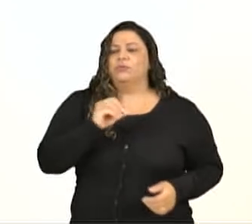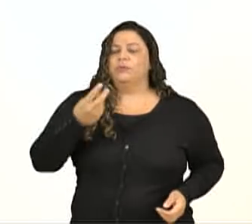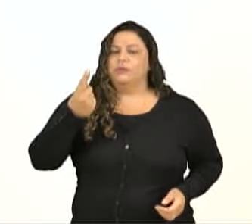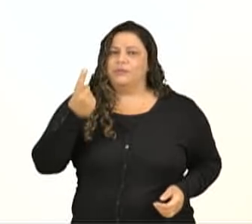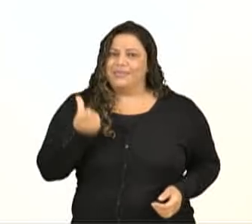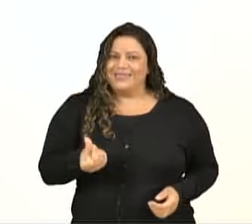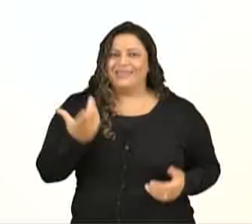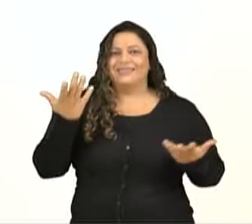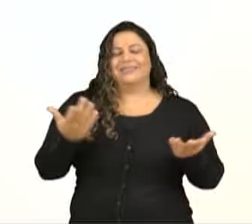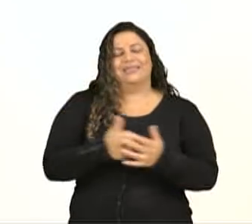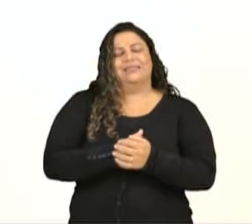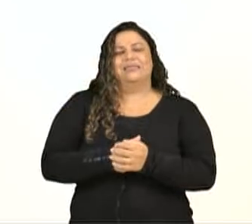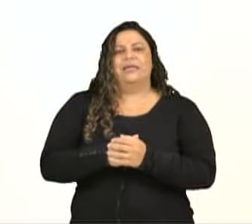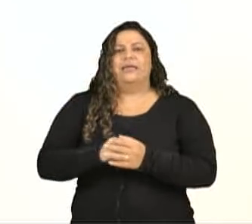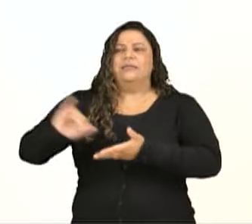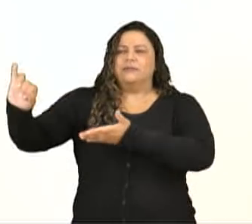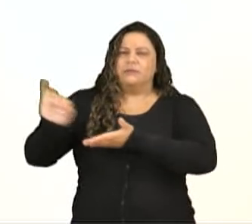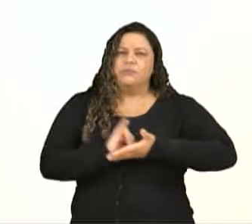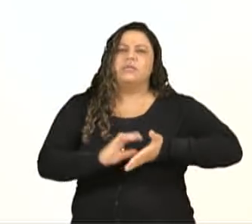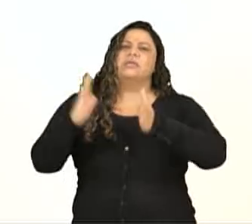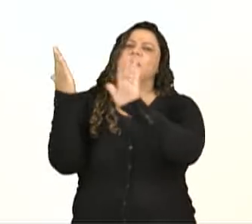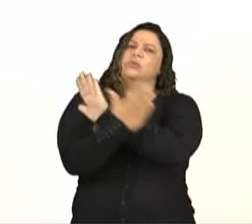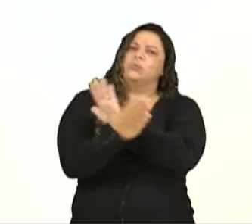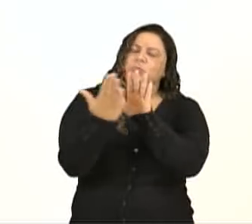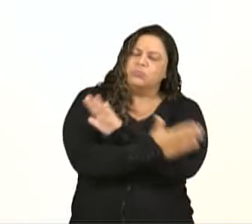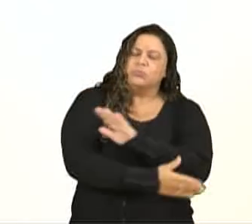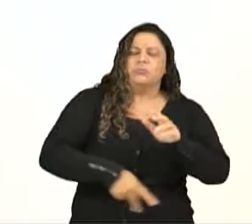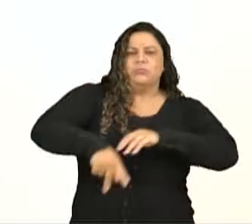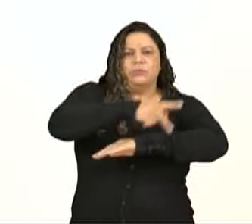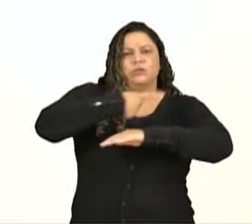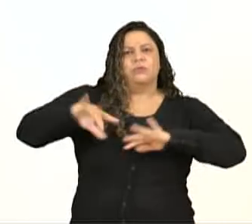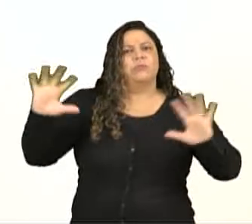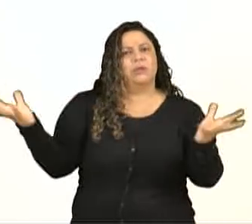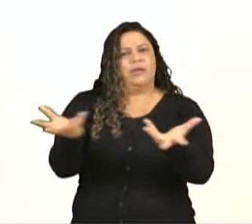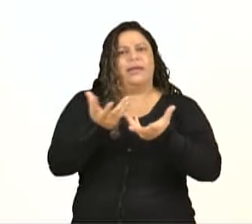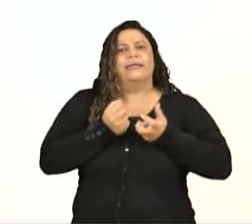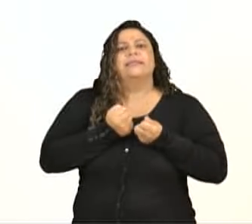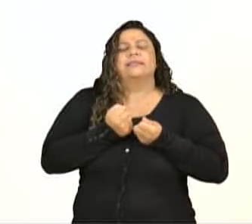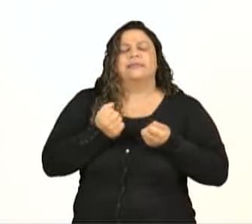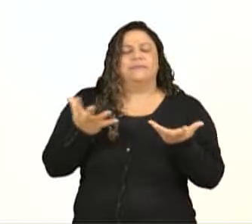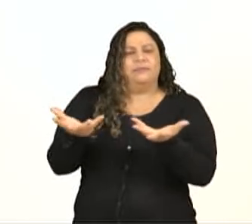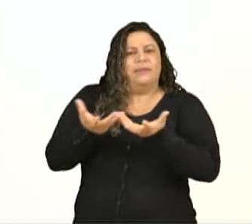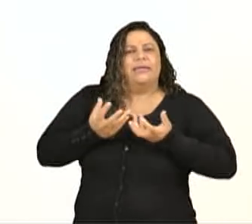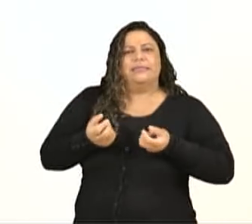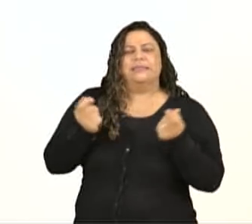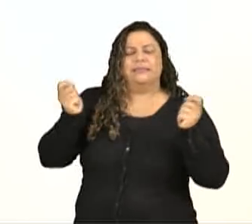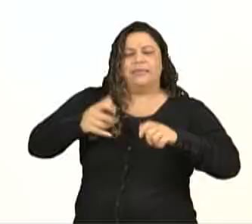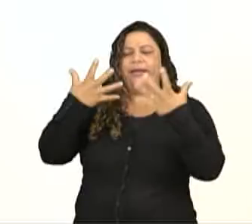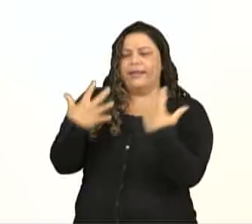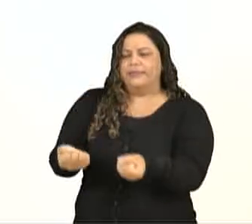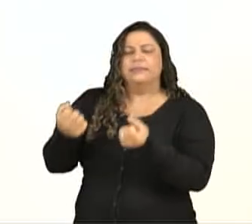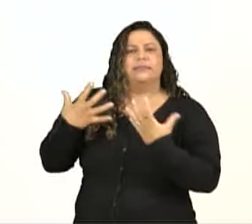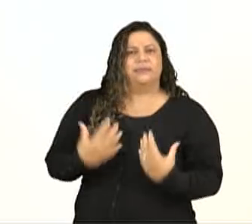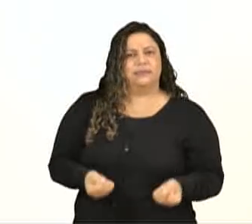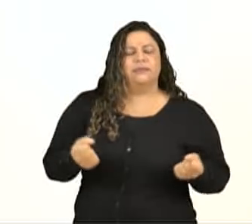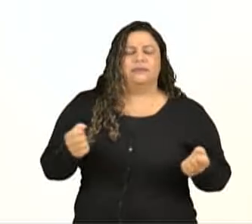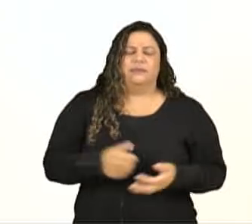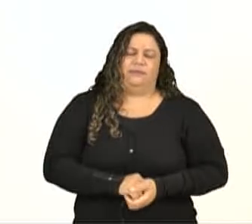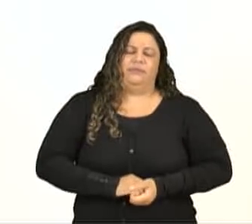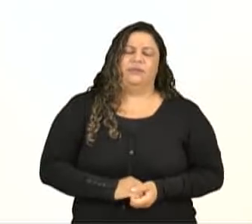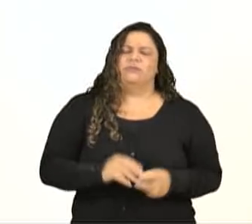2016, refugiados acolhidos e países que mais receberam refugiados. Então, se